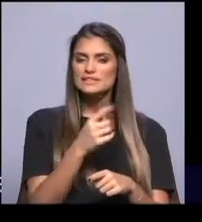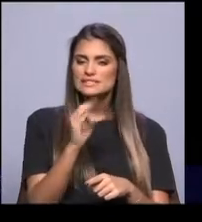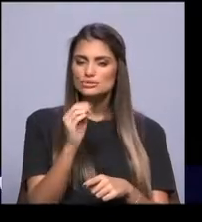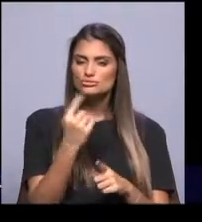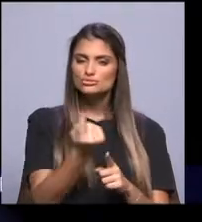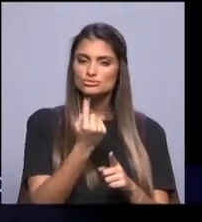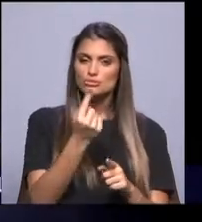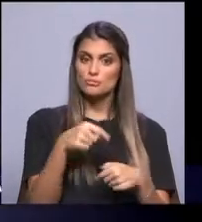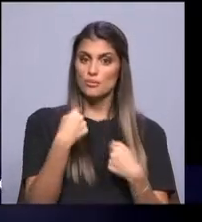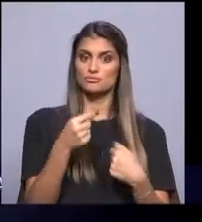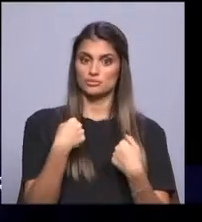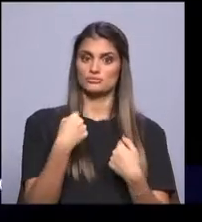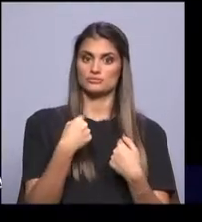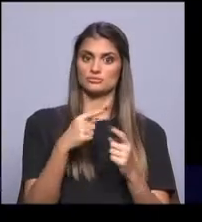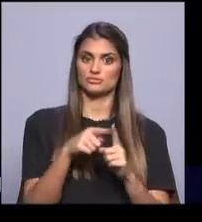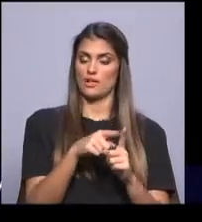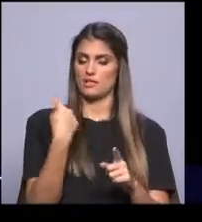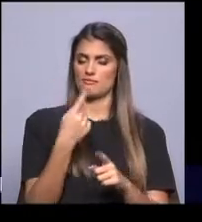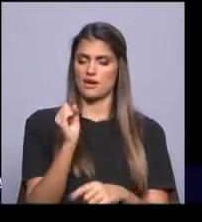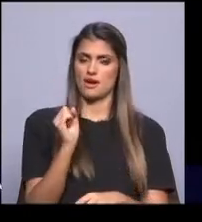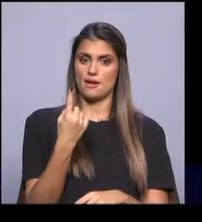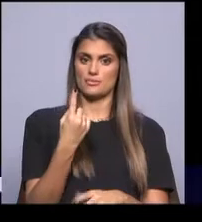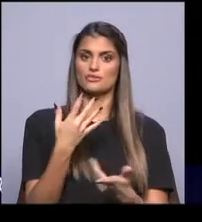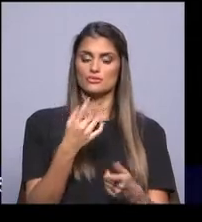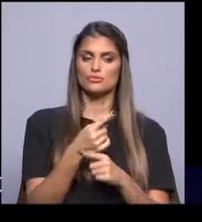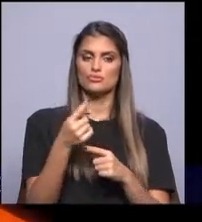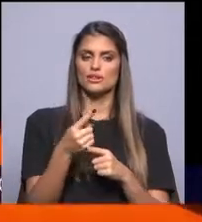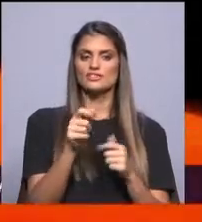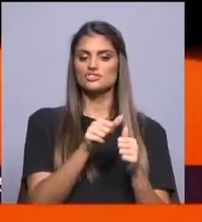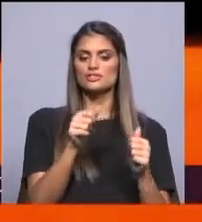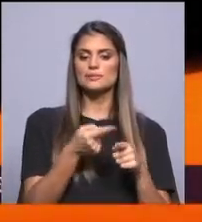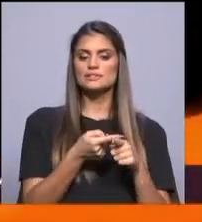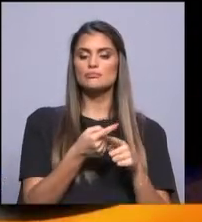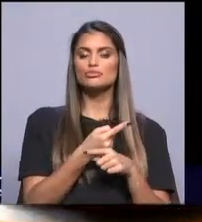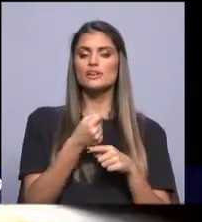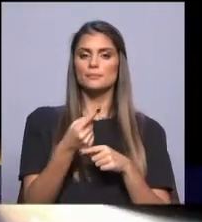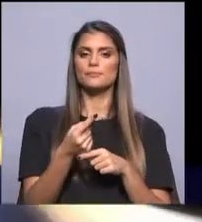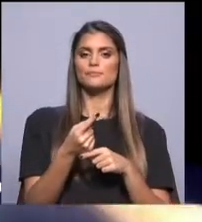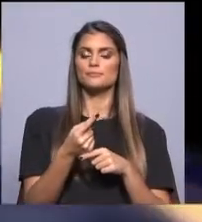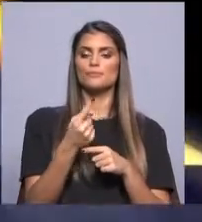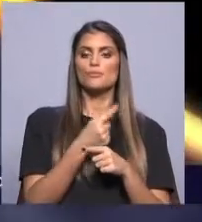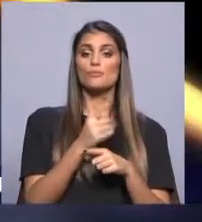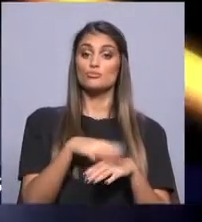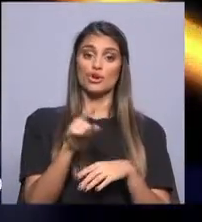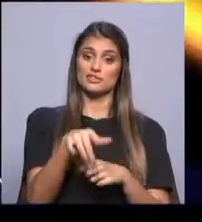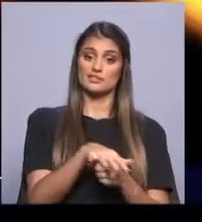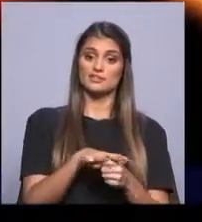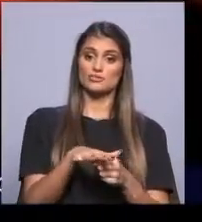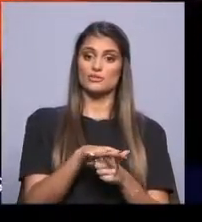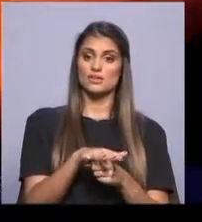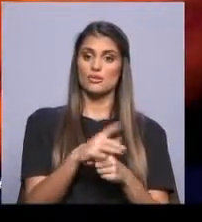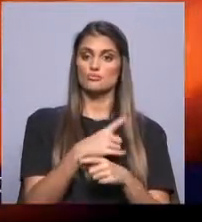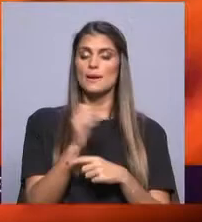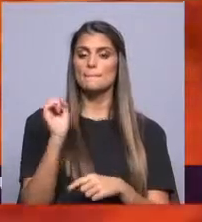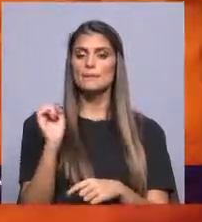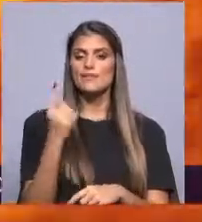sobre si próprio, o que é uma pequena loucura. E então, porque é que este sistema é tão interessante? Olha, quanto mais não seja precisamente por causa disso. É a primeira